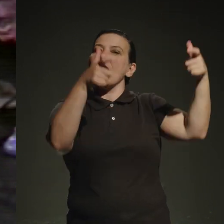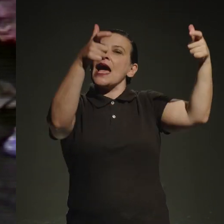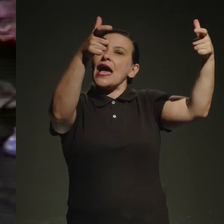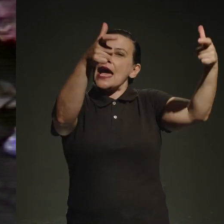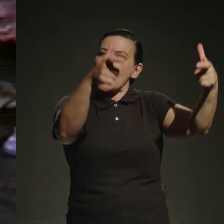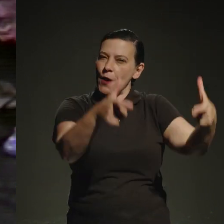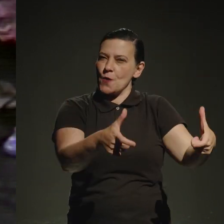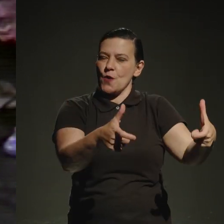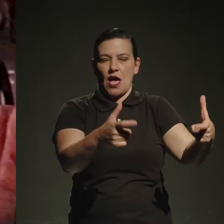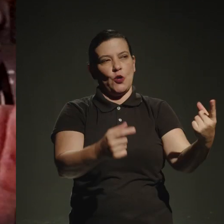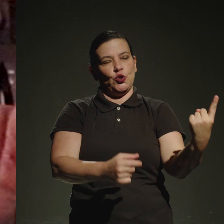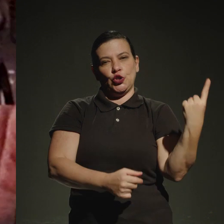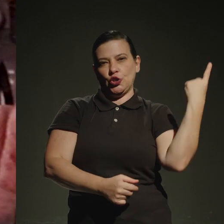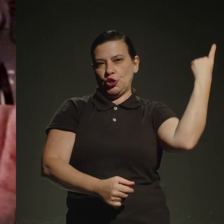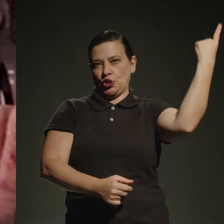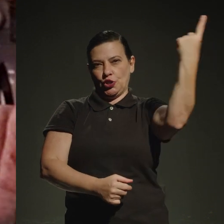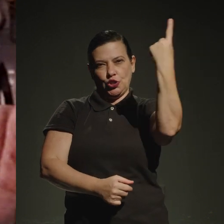é o moinho de vento.